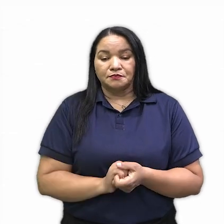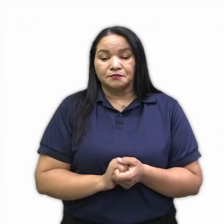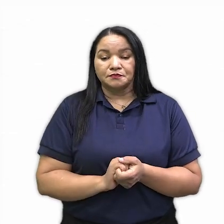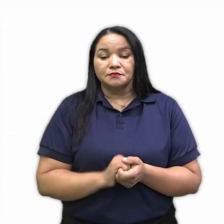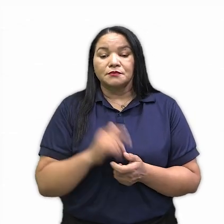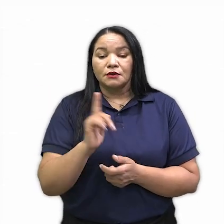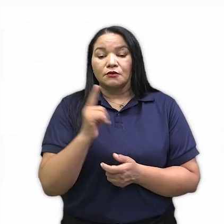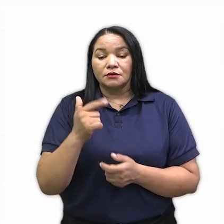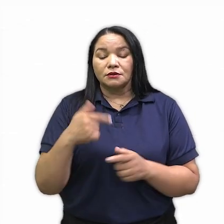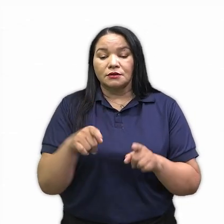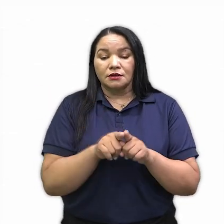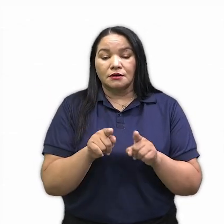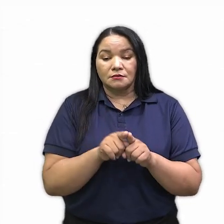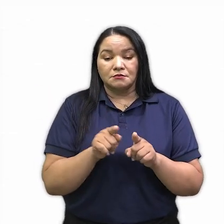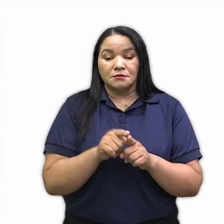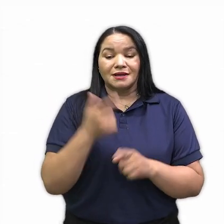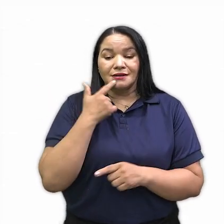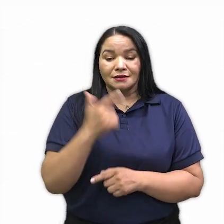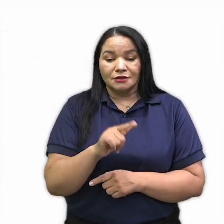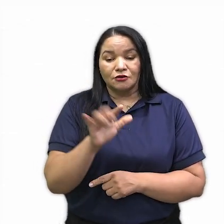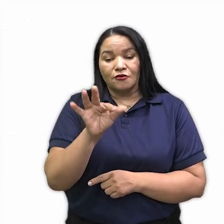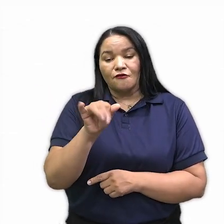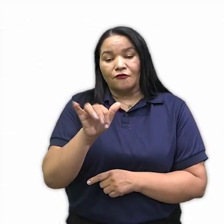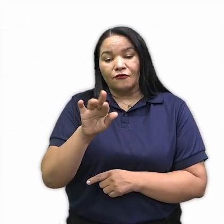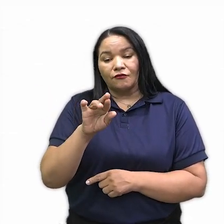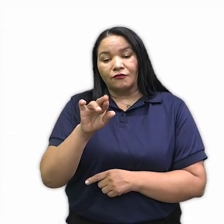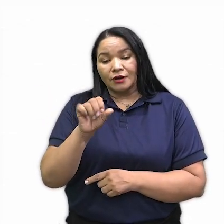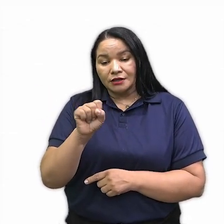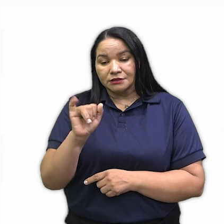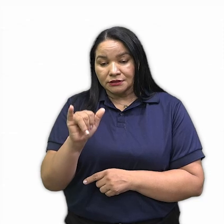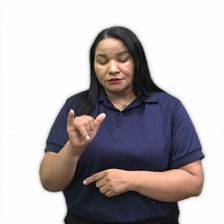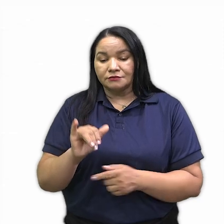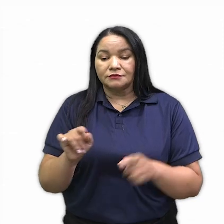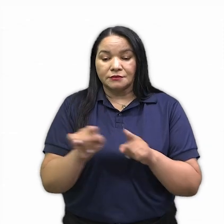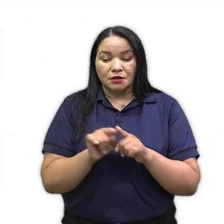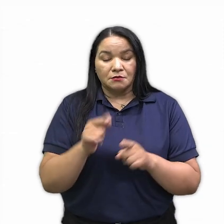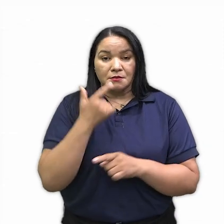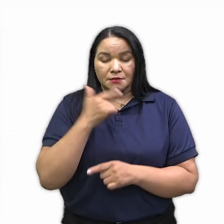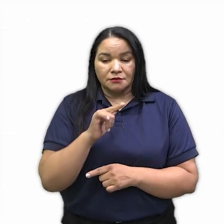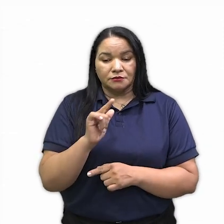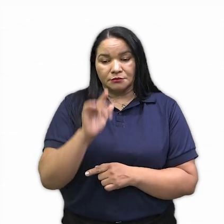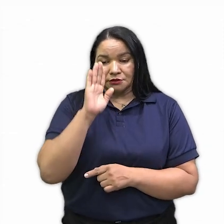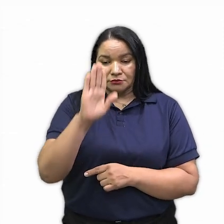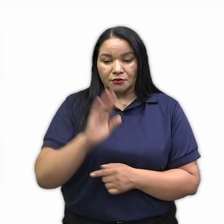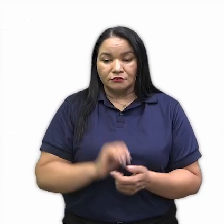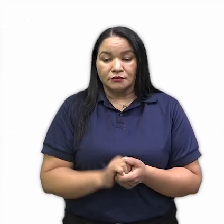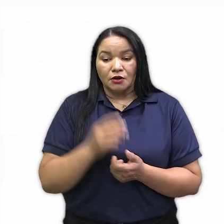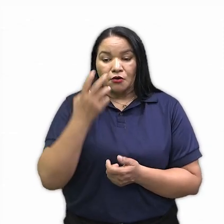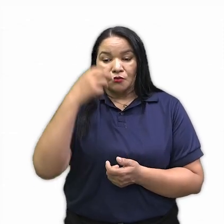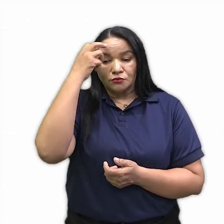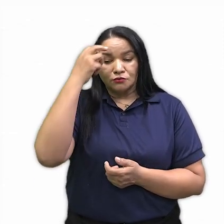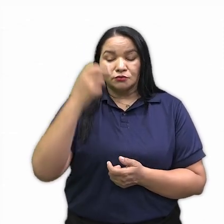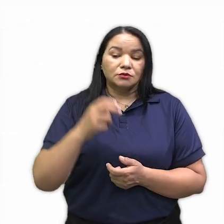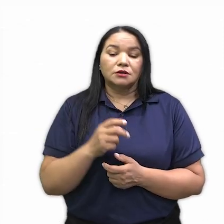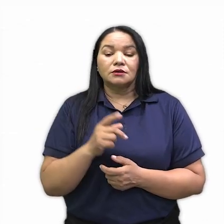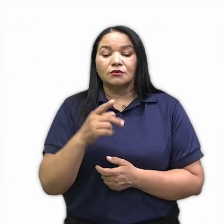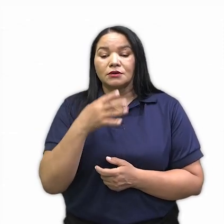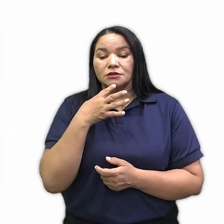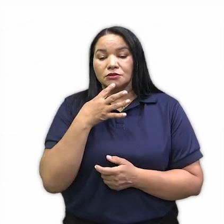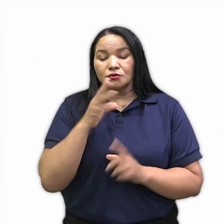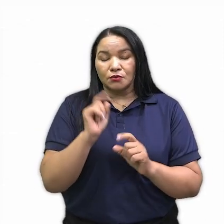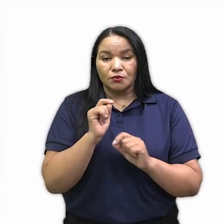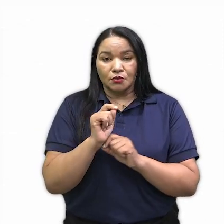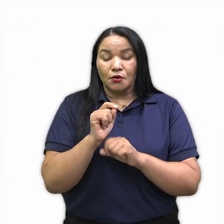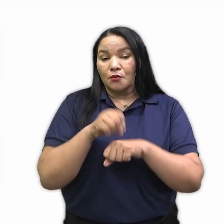como Farsi, vai ser o idioma oficial, principal. E a cultura persa ela vai ser conhecida por suas o